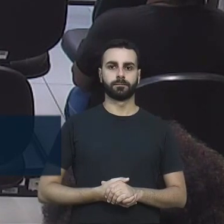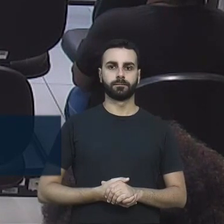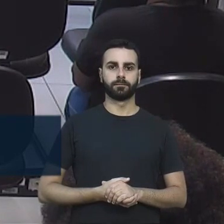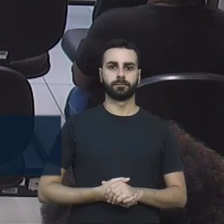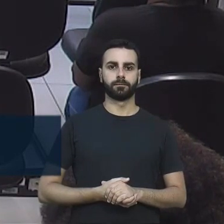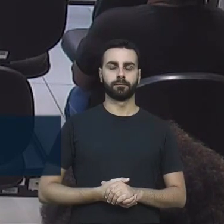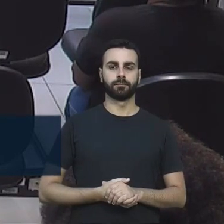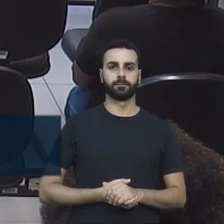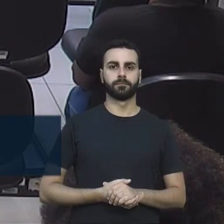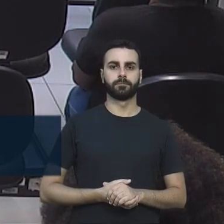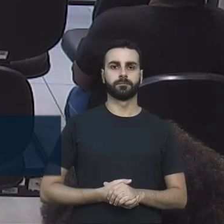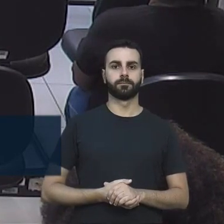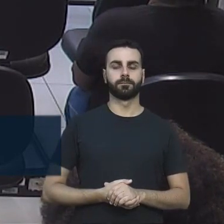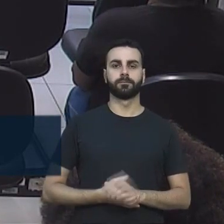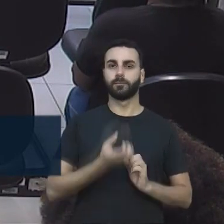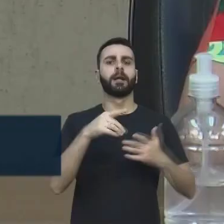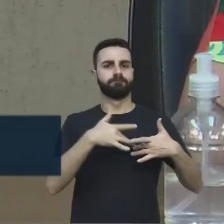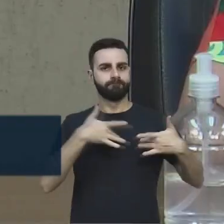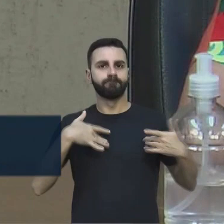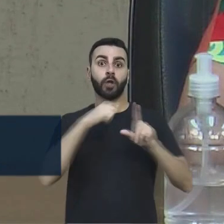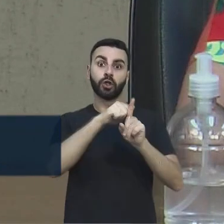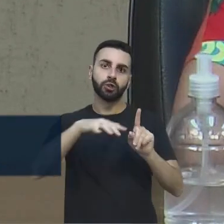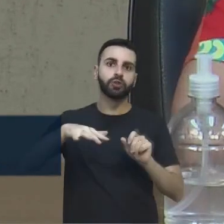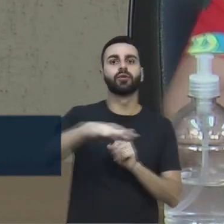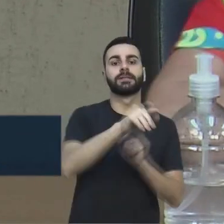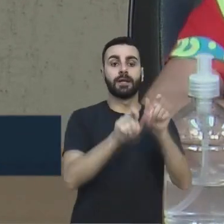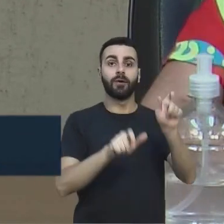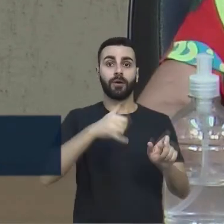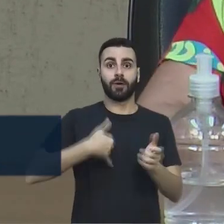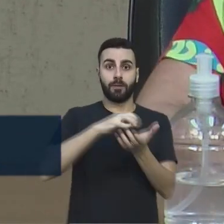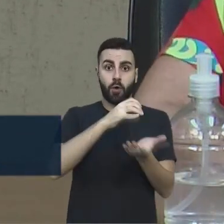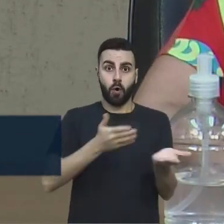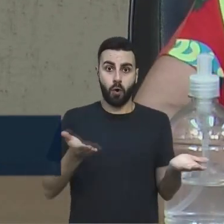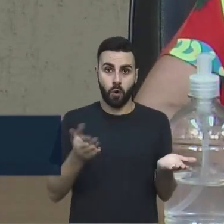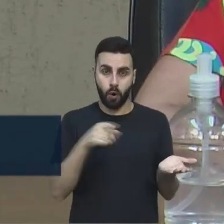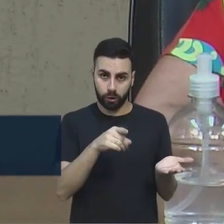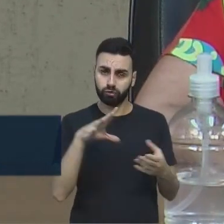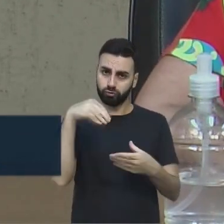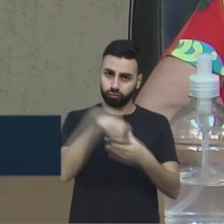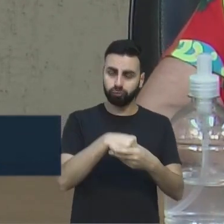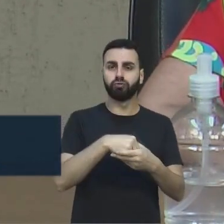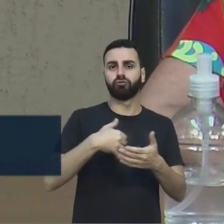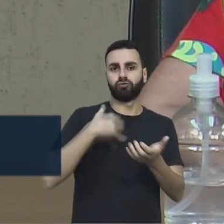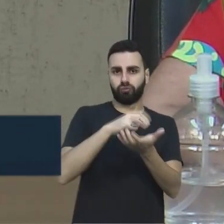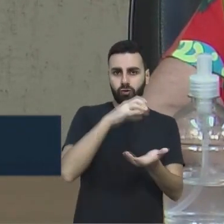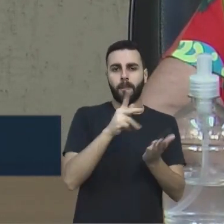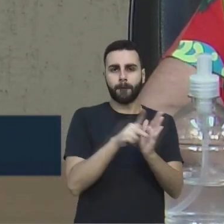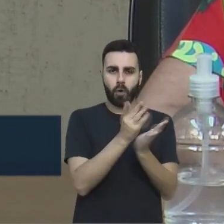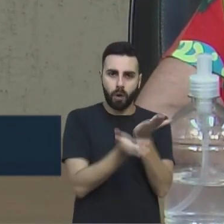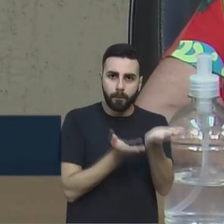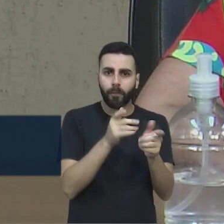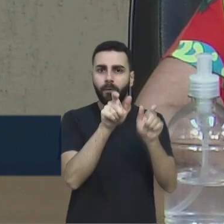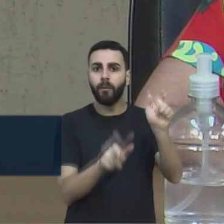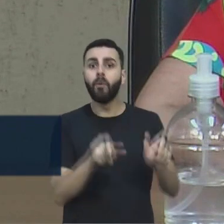a maior parte dos trabalhos são realizados a partir de doações feitas pela população os idosos atendidos pelo Lar São